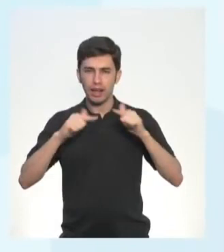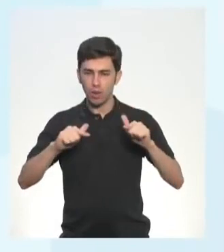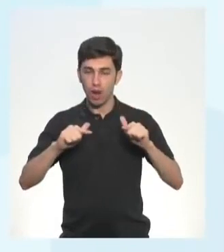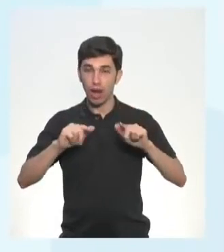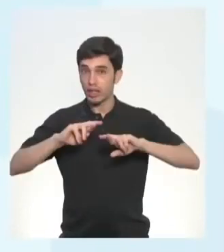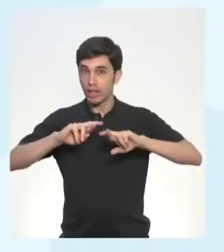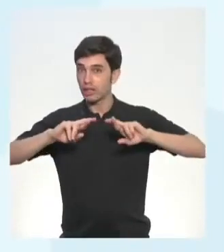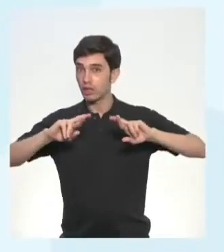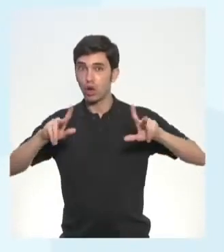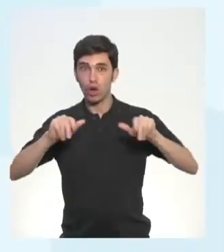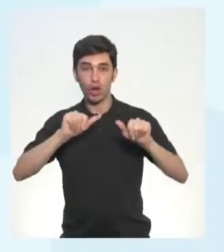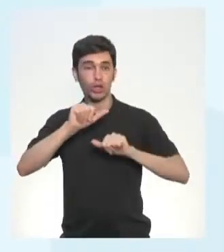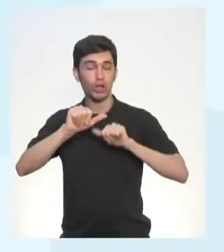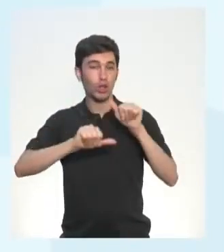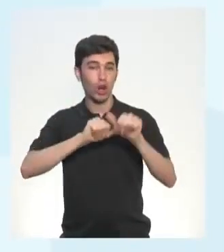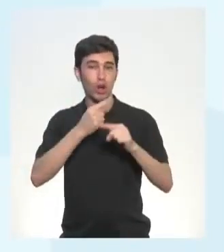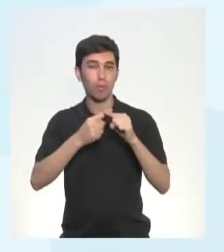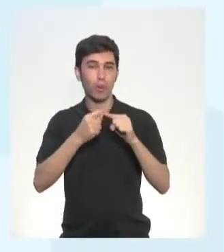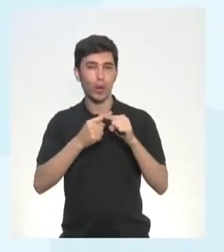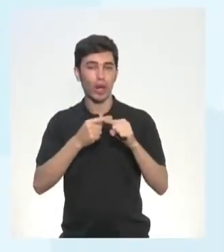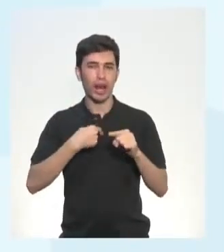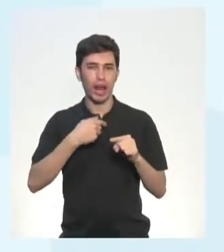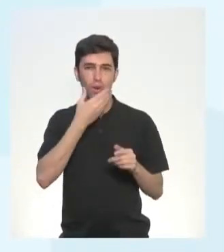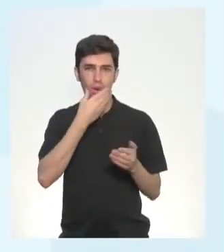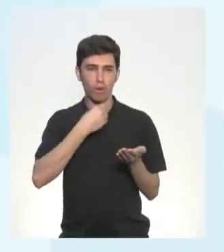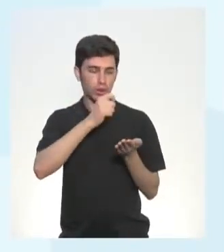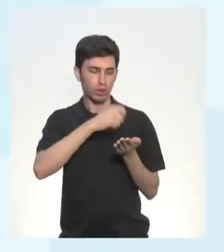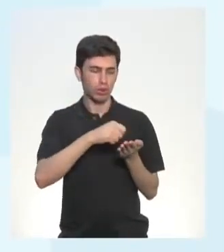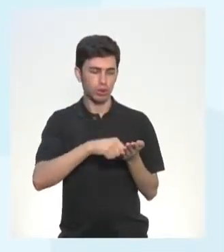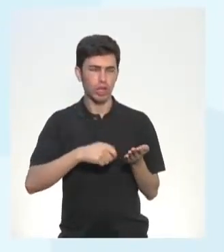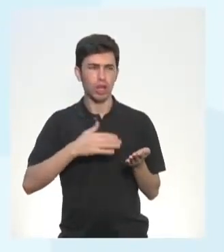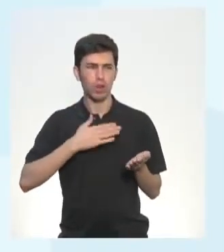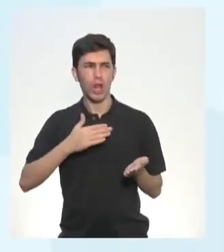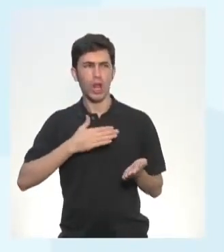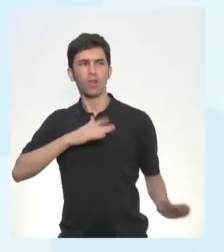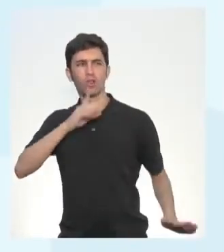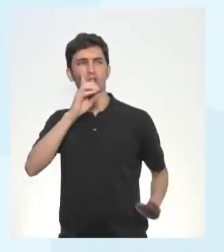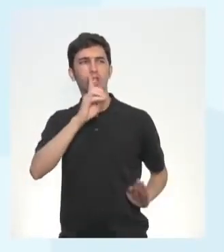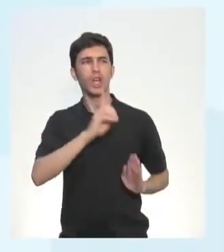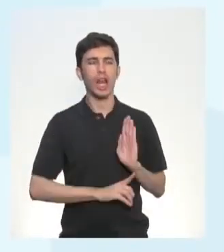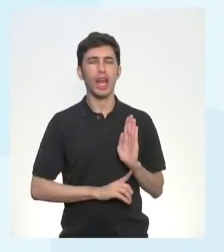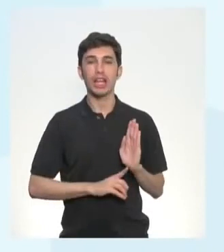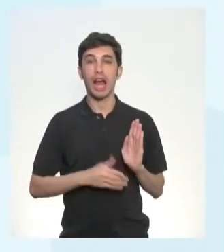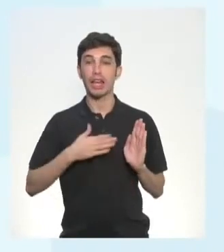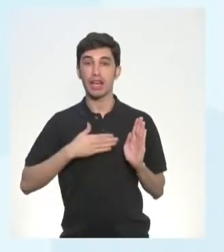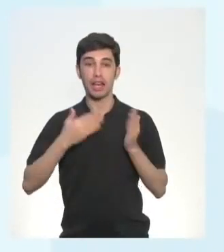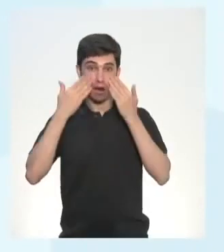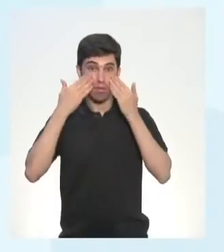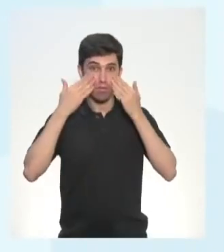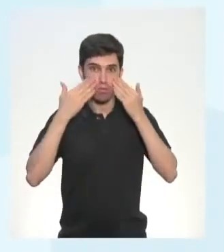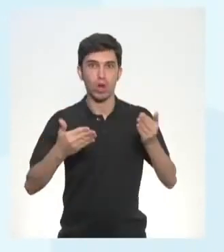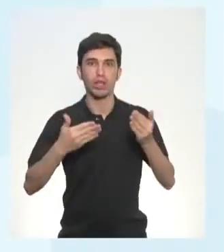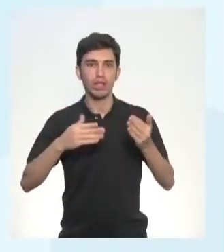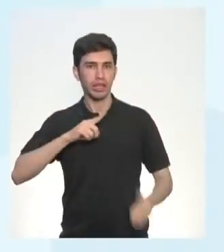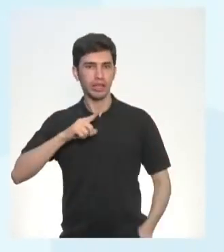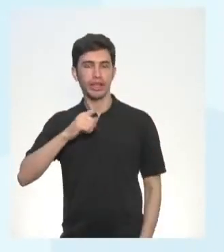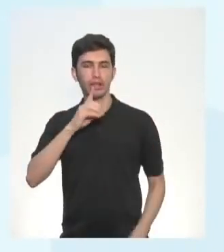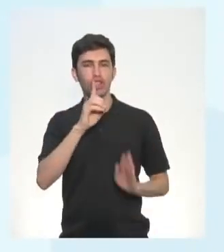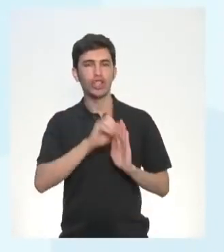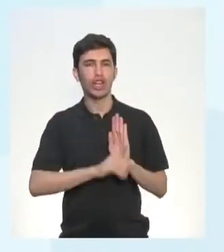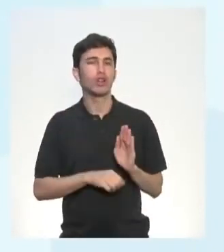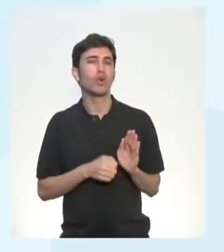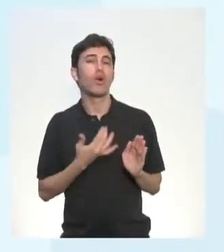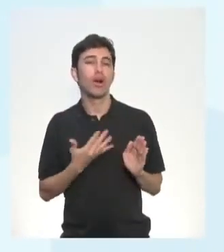autor se vê no direito. Então, ele usa uma linguagem mais específica para mostrar que ele tem direito ao que ele está pedindo. Vamos ver qual que